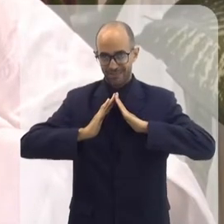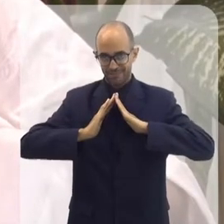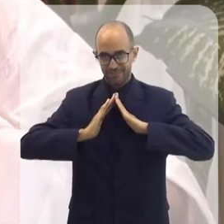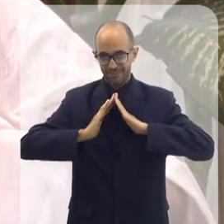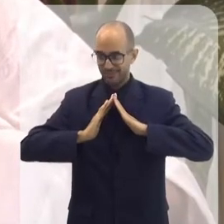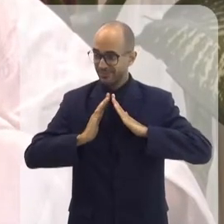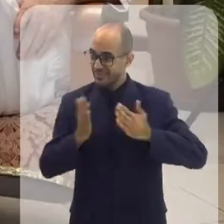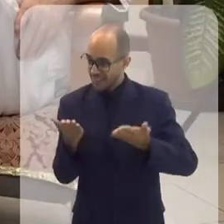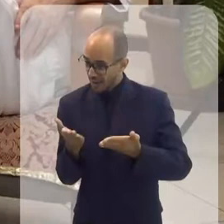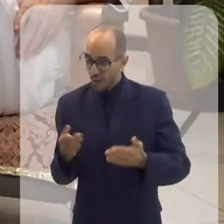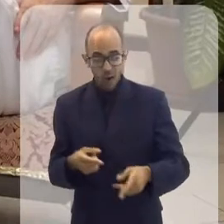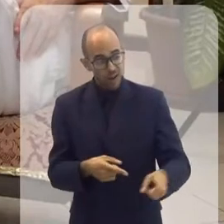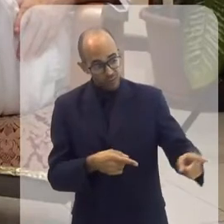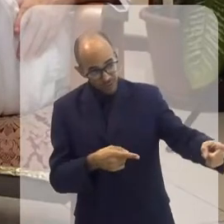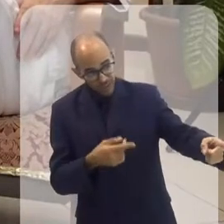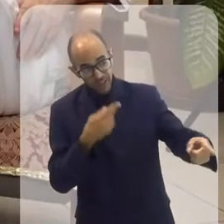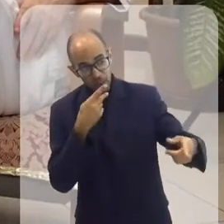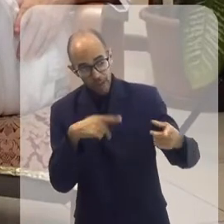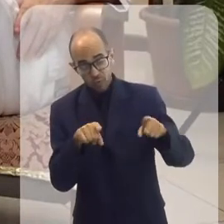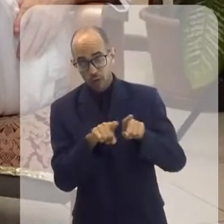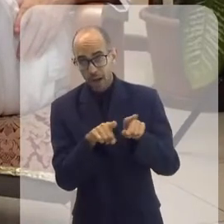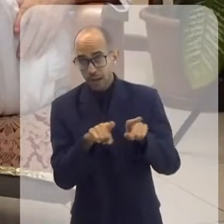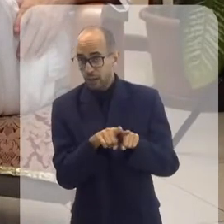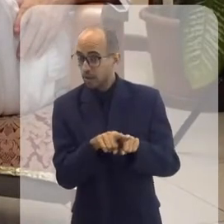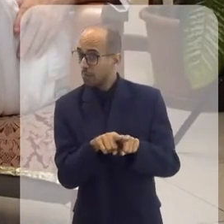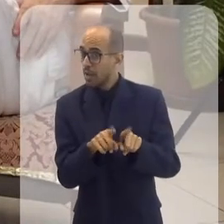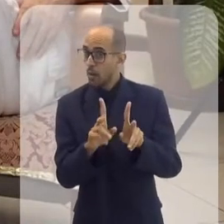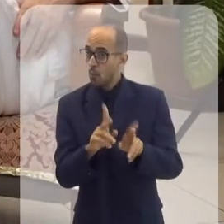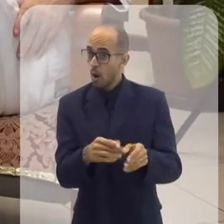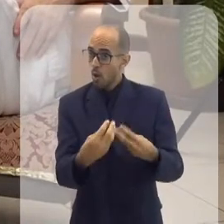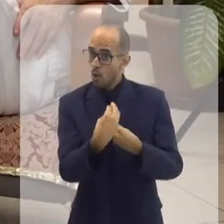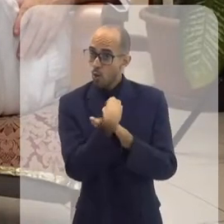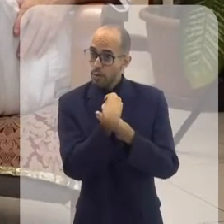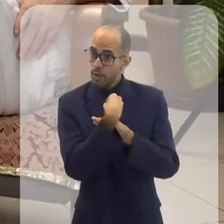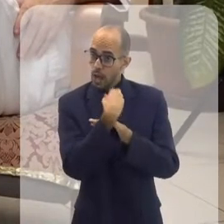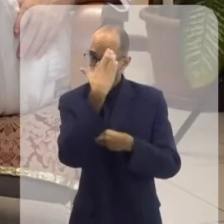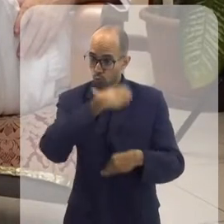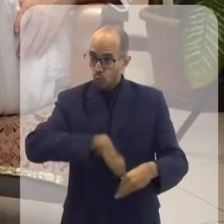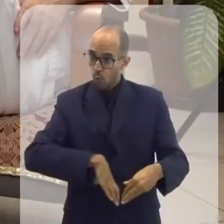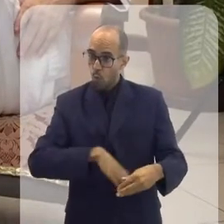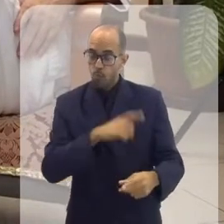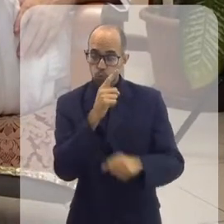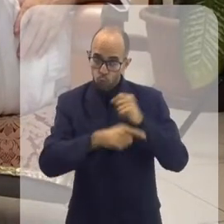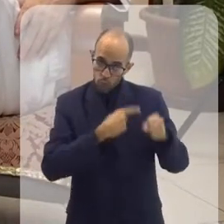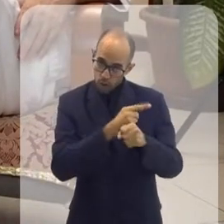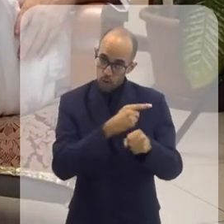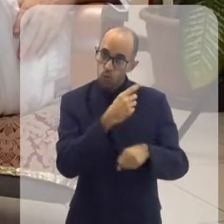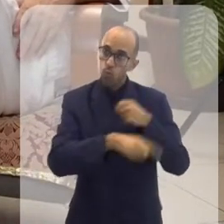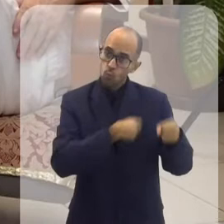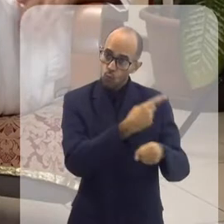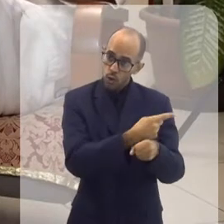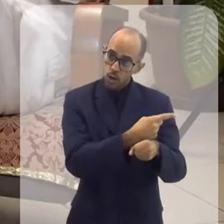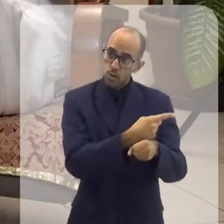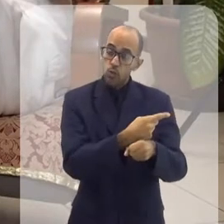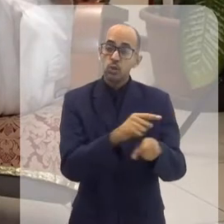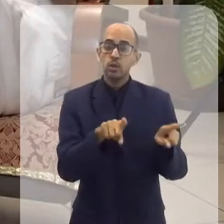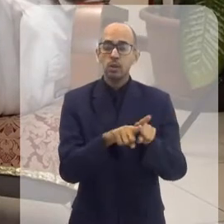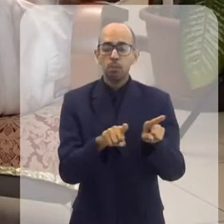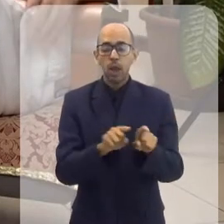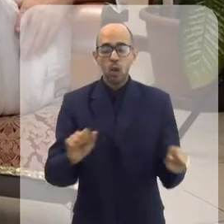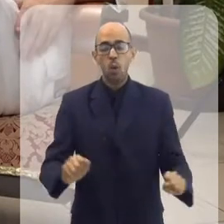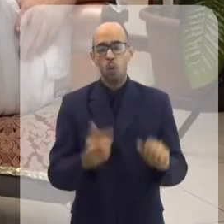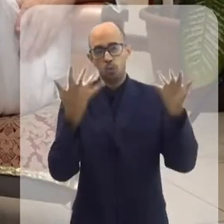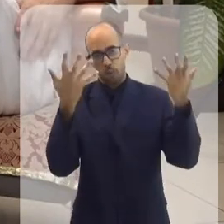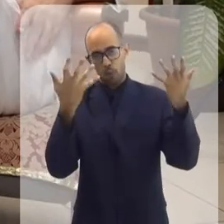essa frase muito bonita e agora você também fala sobre cuidar do corpo pelo menos uma vez no ano lembrar disso